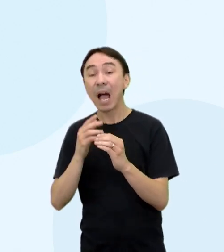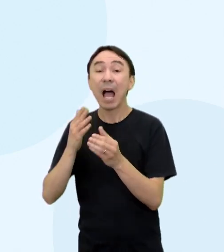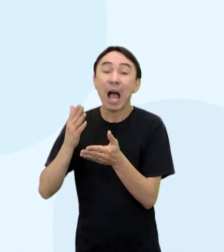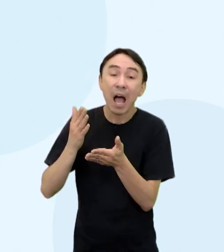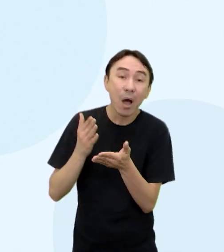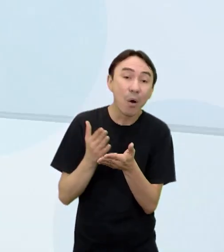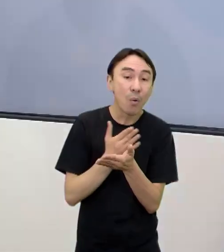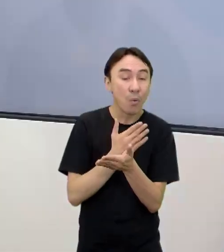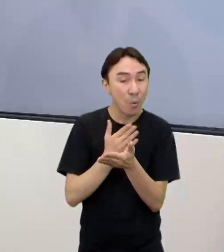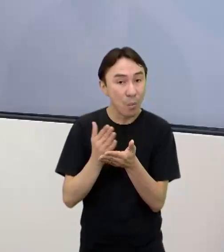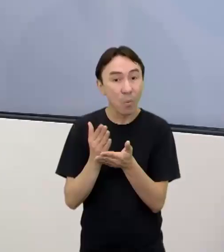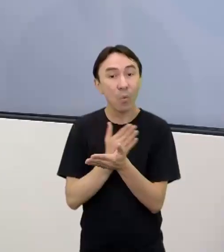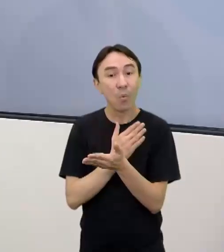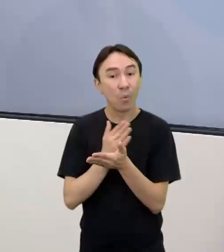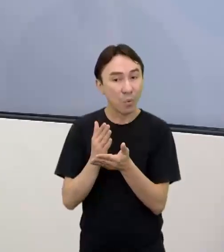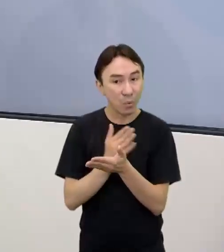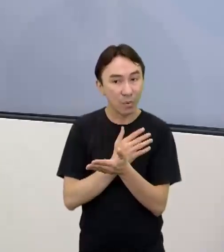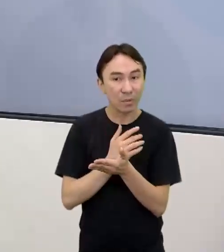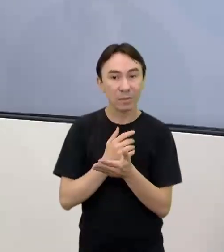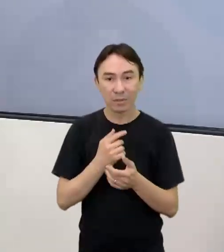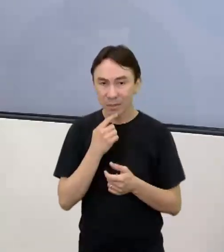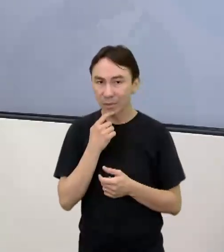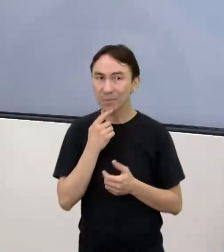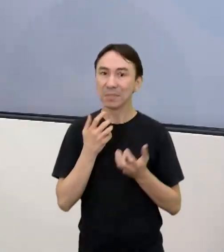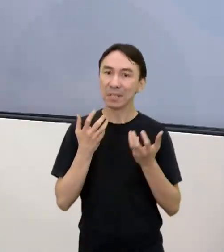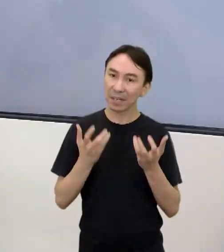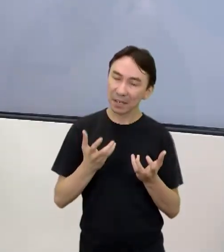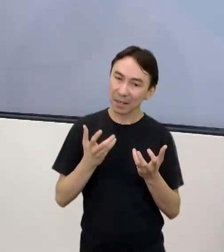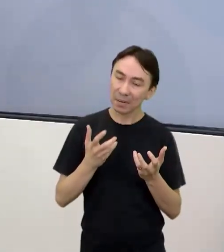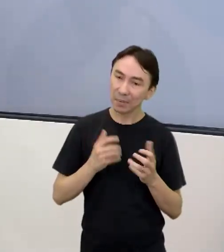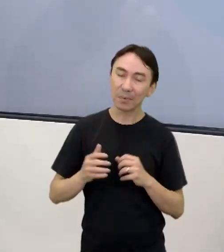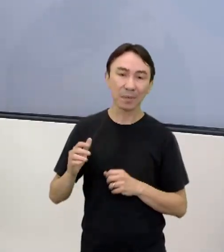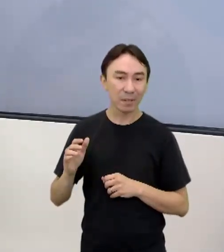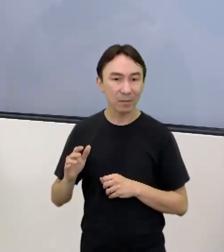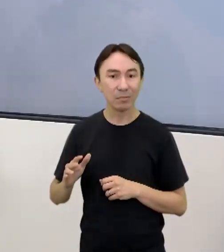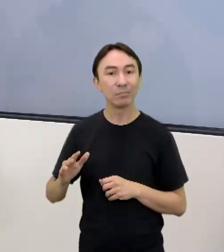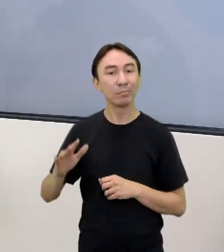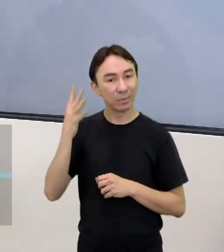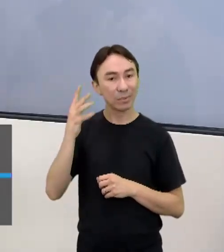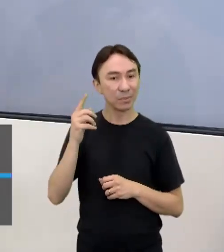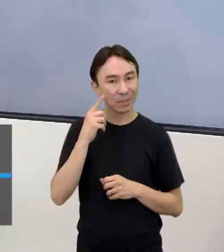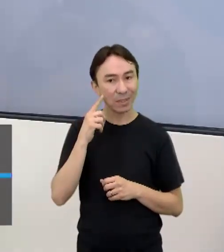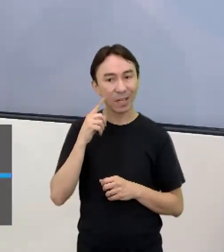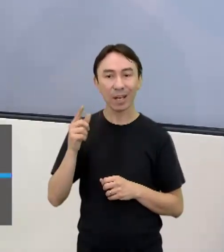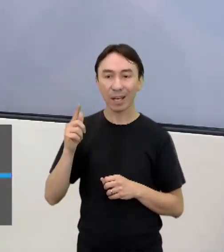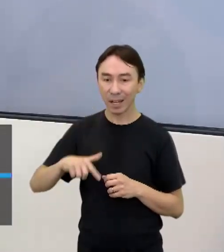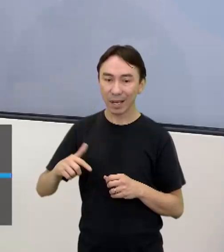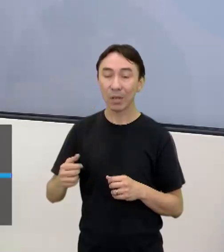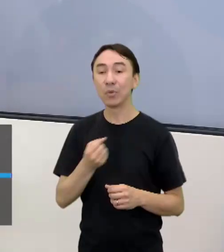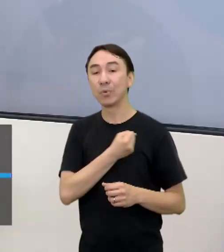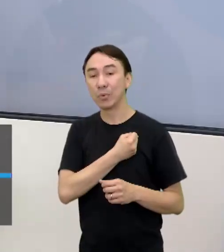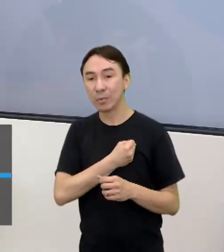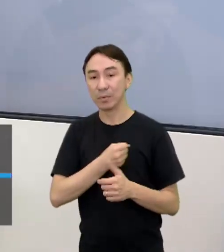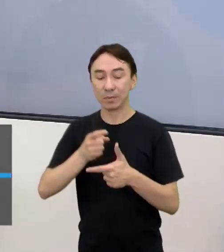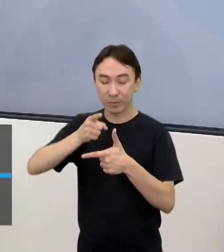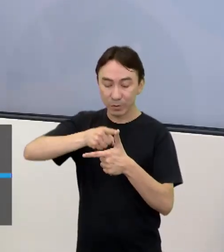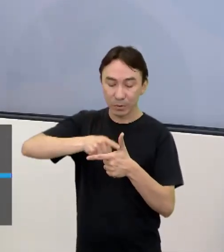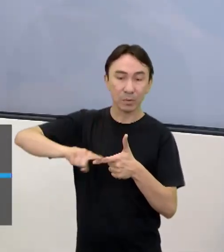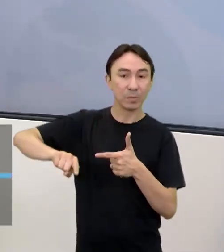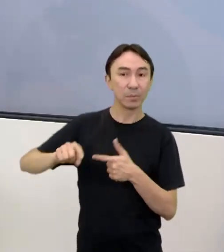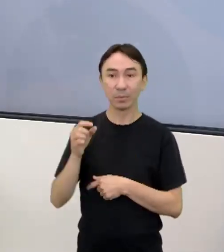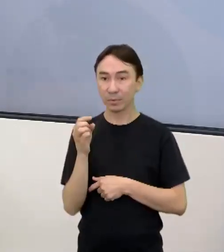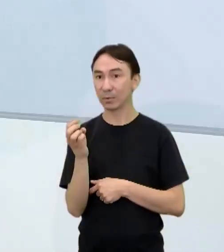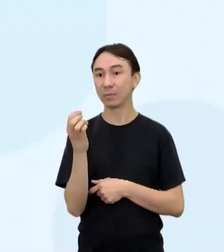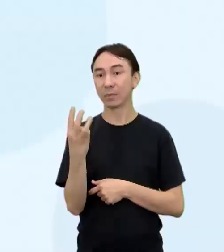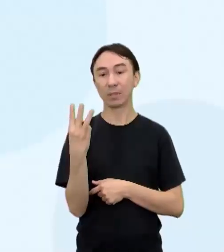alguns são favoráveis àquilo que eu quero que aconteça, que é o caso de sair um número divisível por 3. Quais são esses casos? Ó,